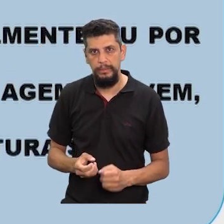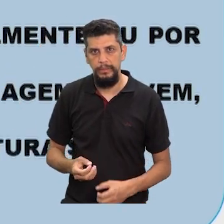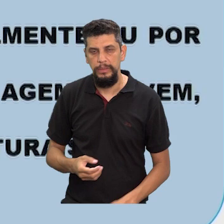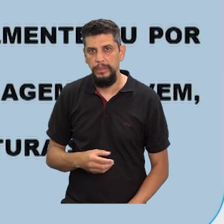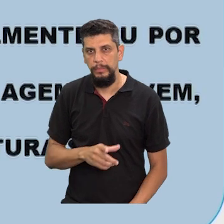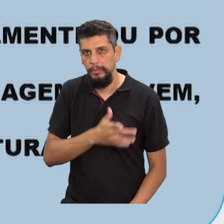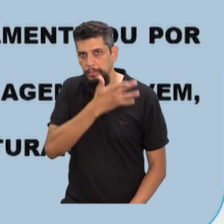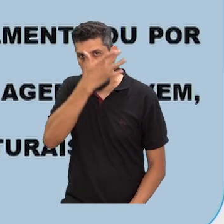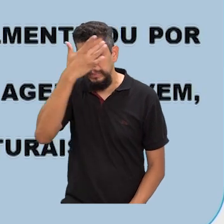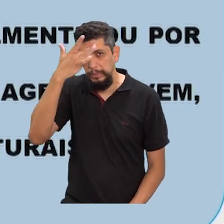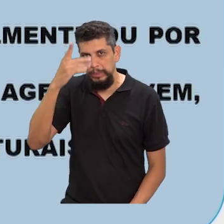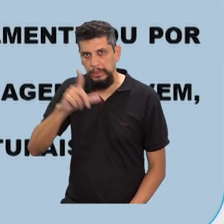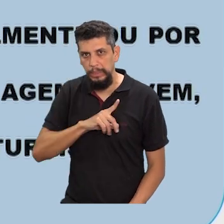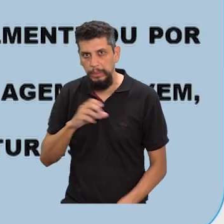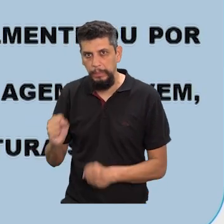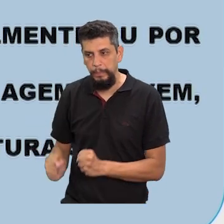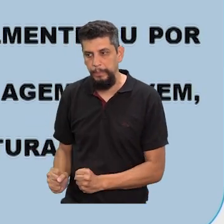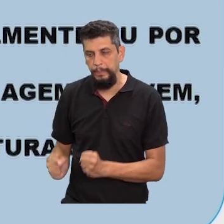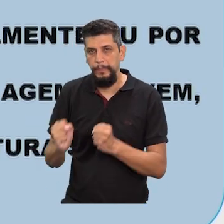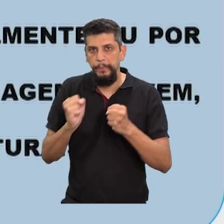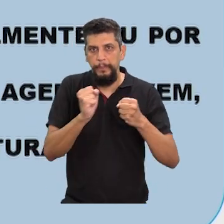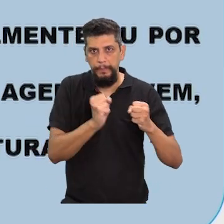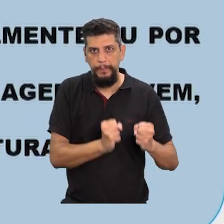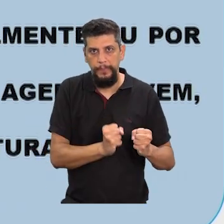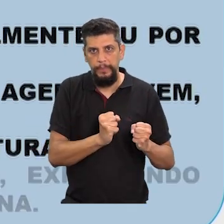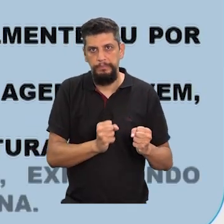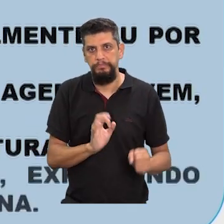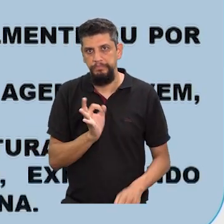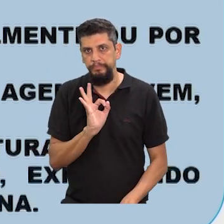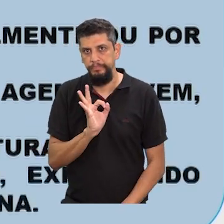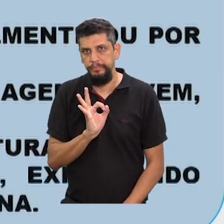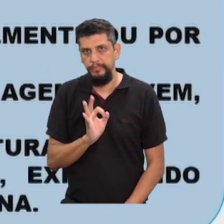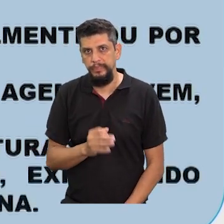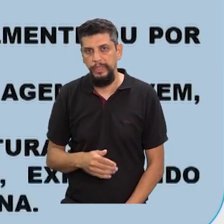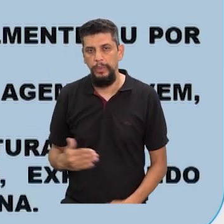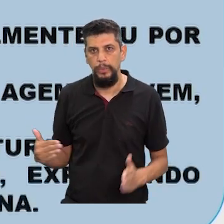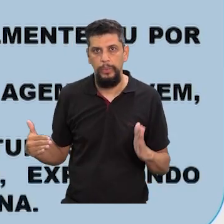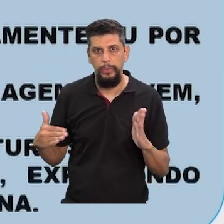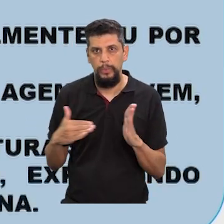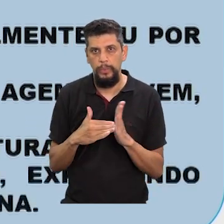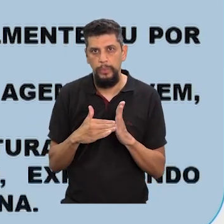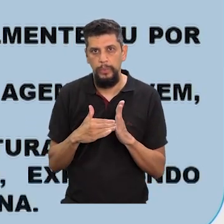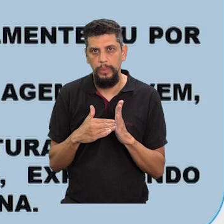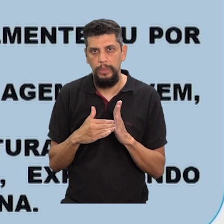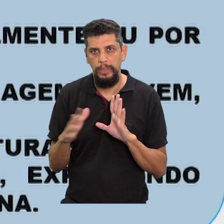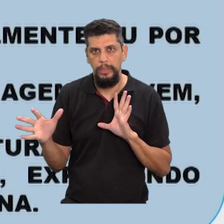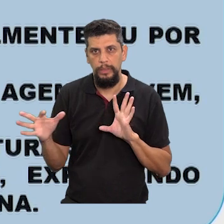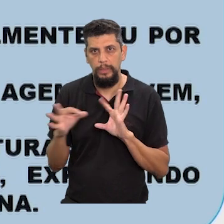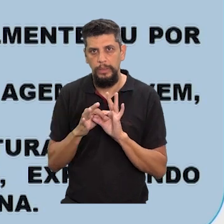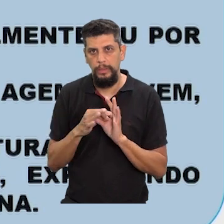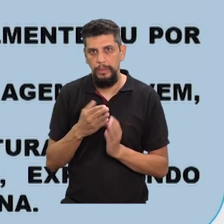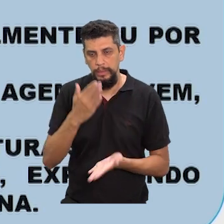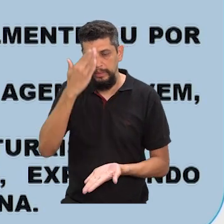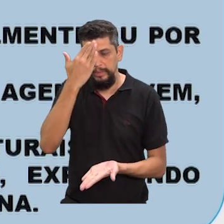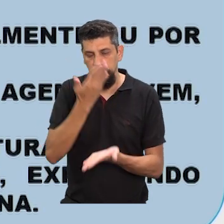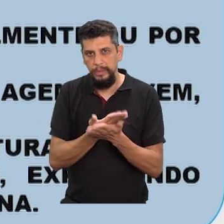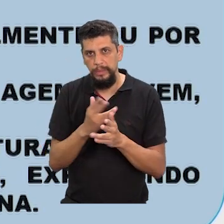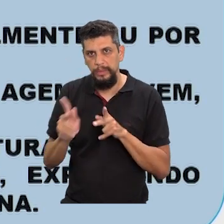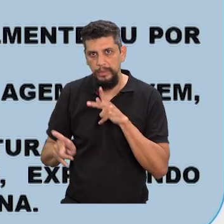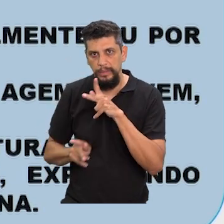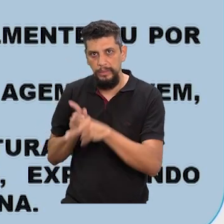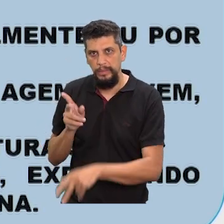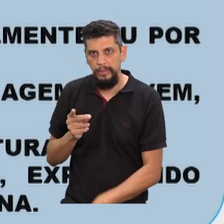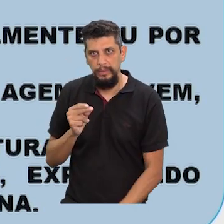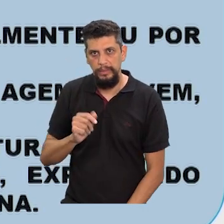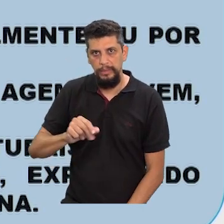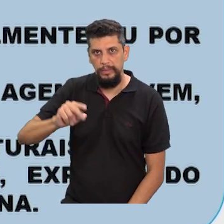seres sobrenaturais, né? Com poderes, deuses, por exemplo, né, como a gente viu. Por último, estão vinculados a crenças de povos